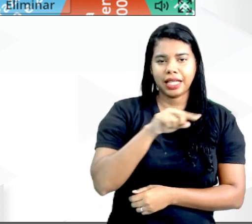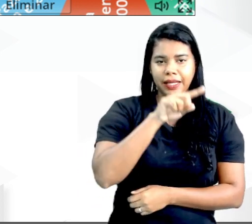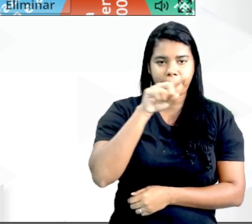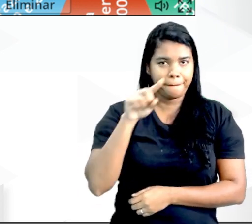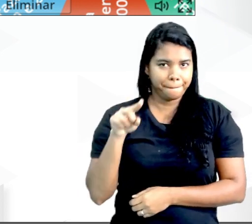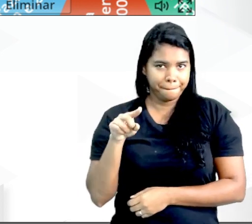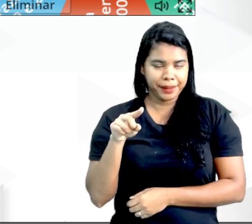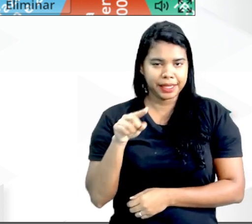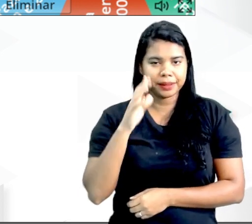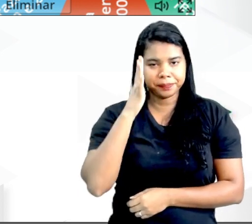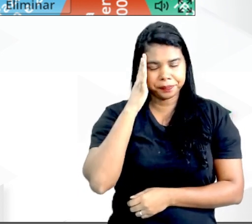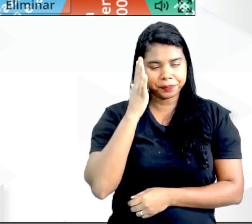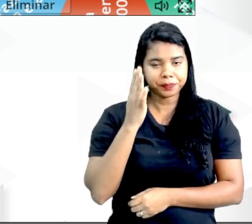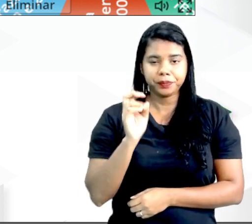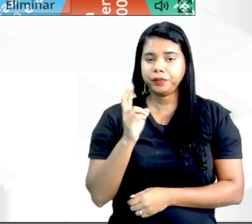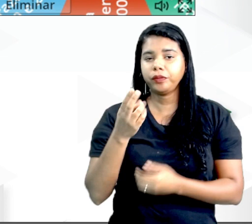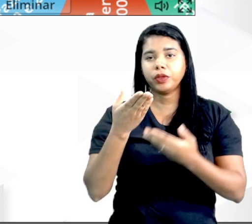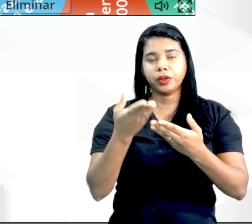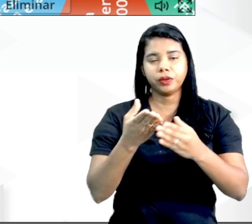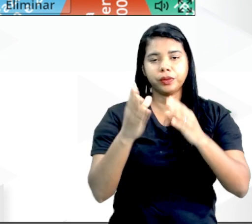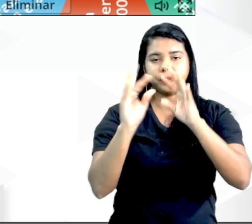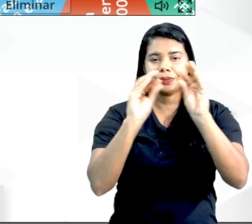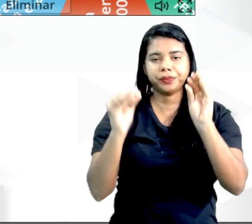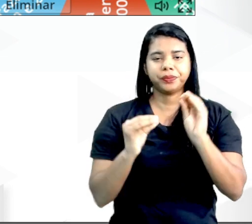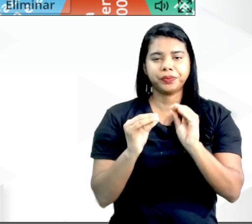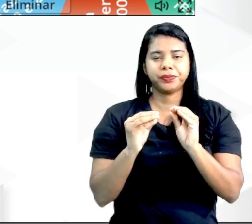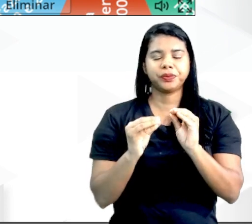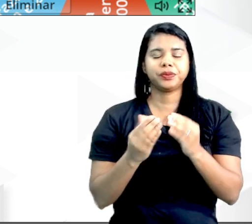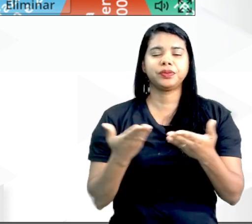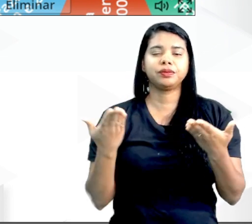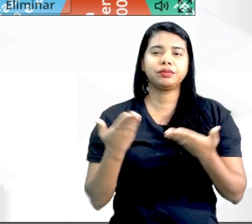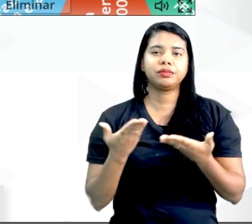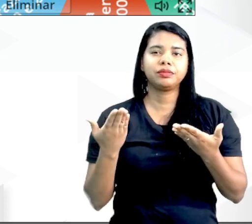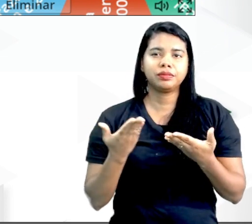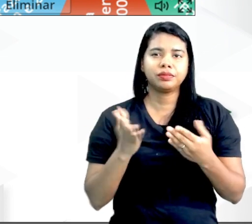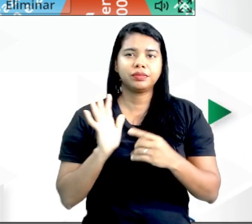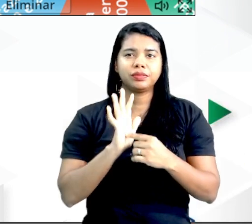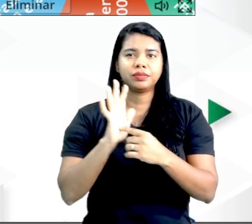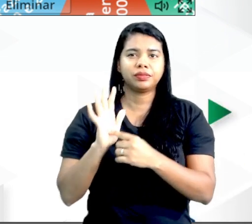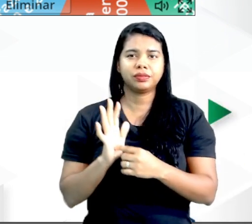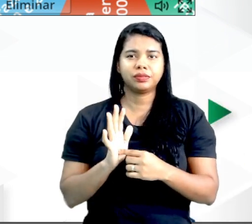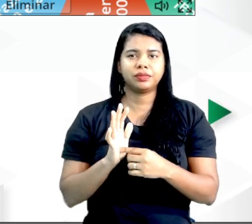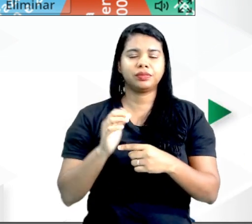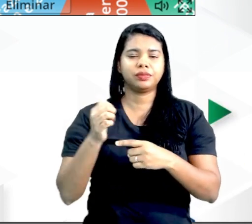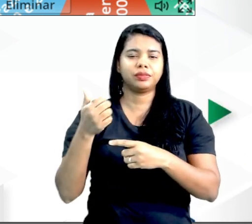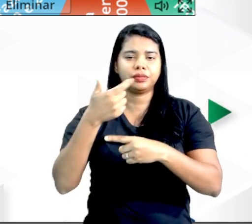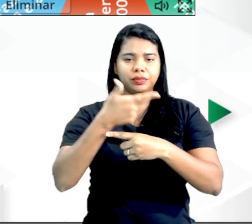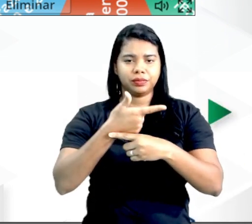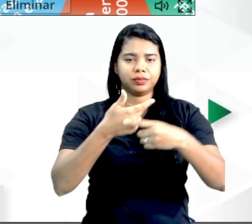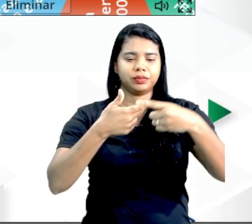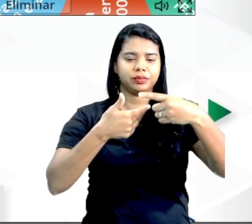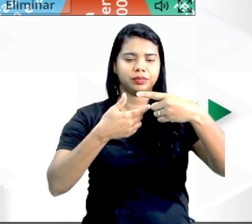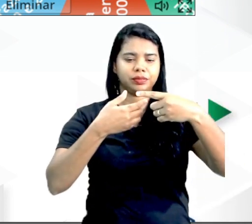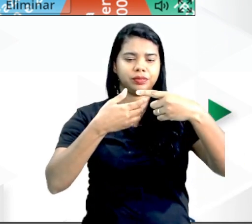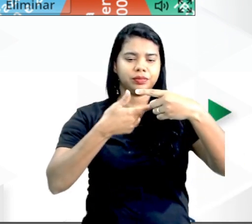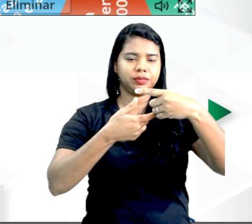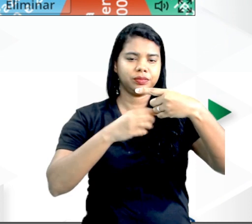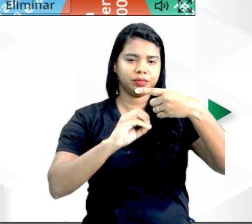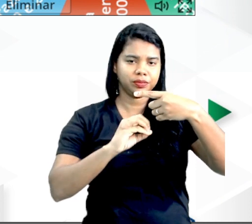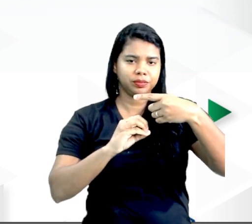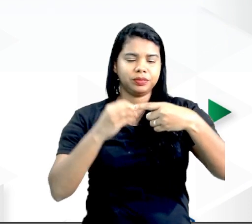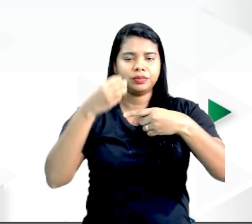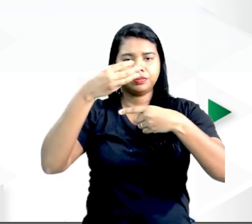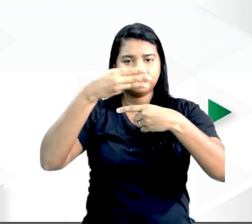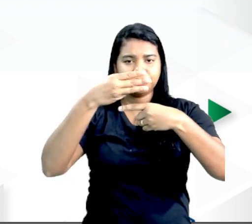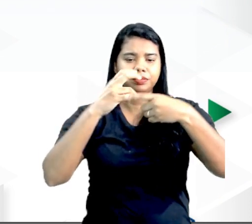ou retornar. Não, é para você colocar. Qual a razão entre 12 sobre 20? 3 sobre 5. Tá tranquilo?